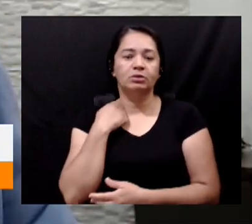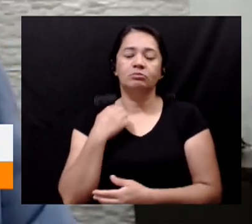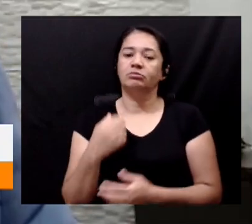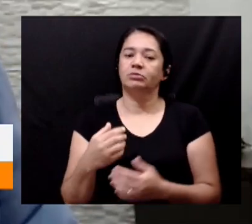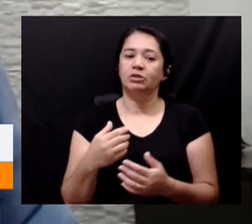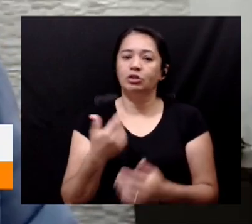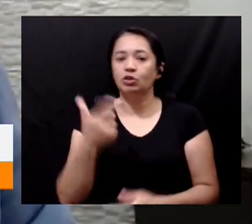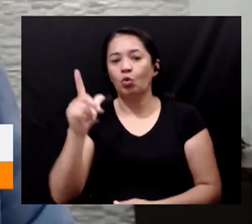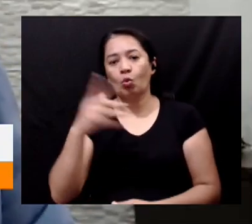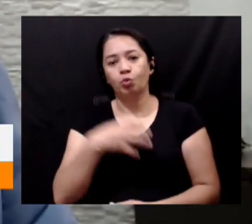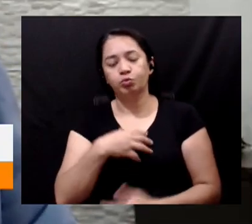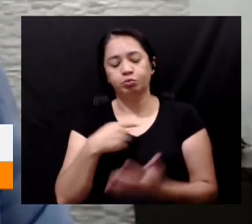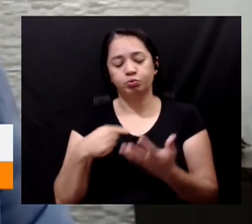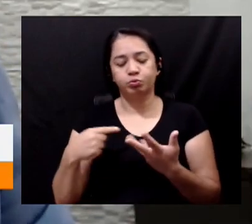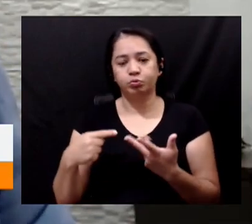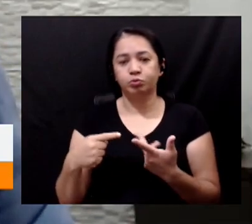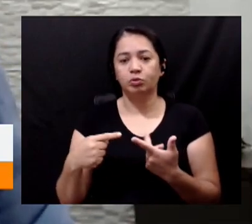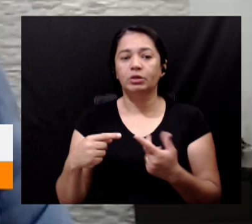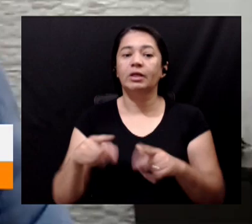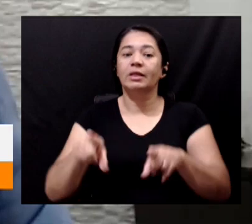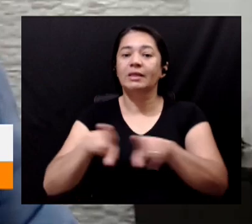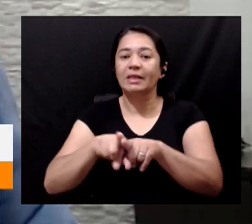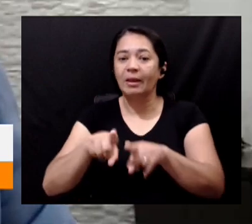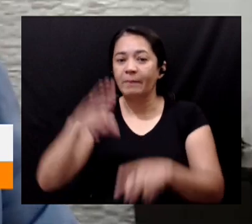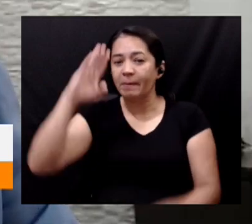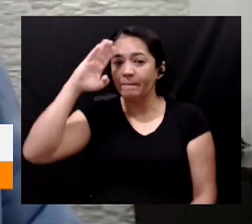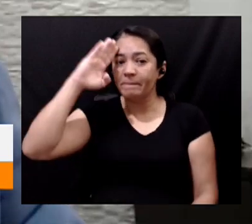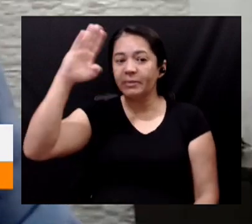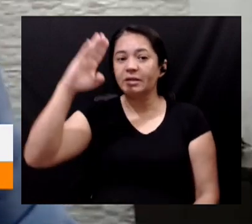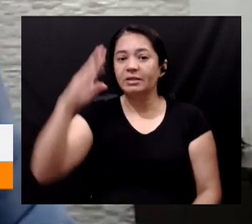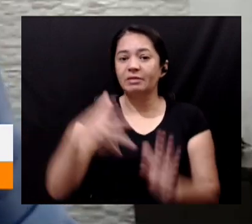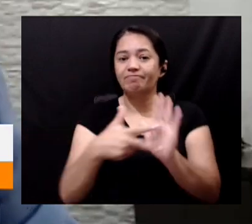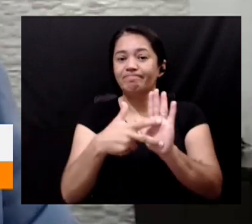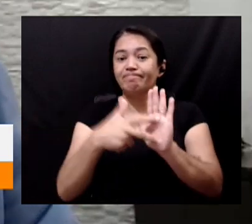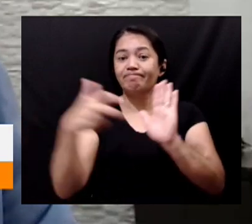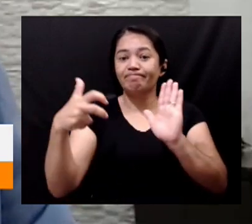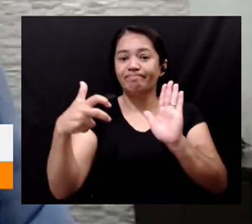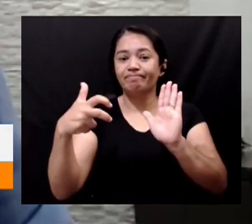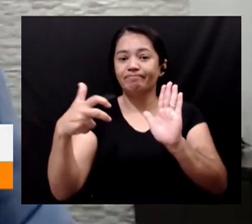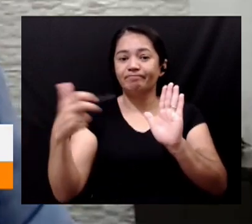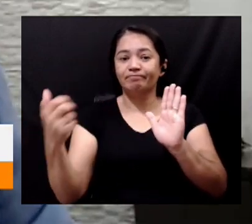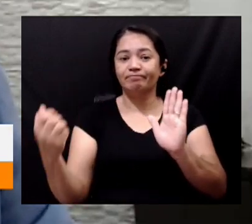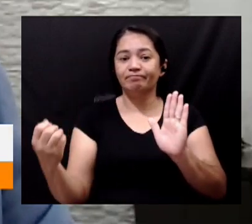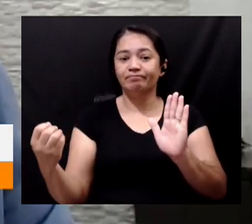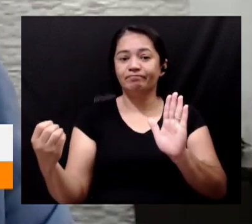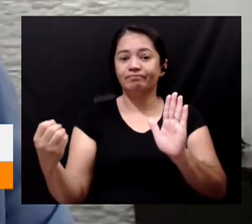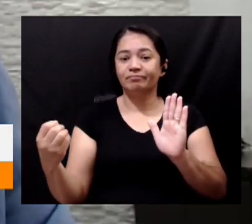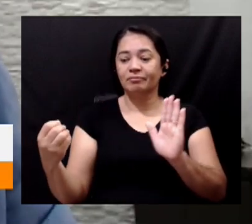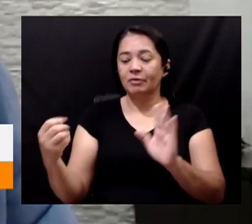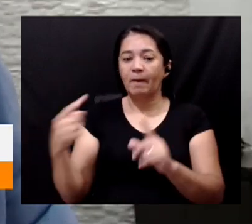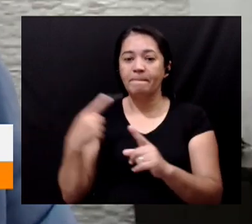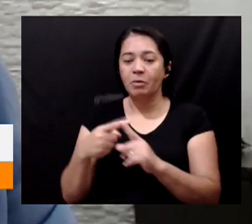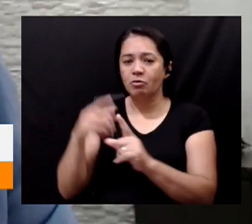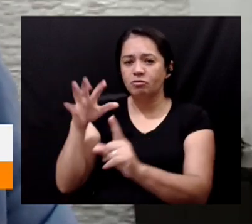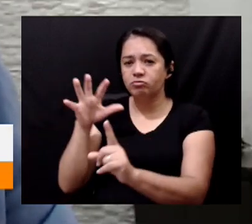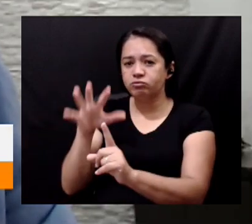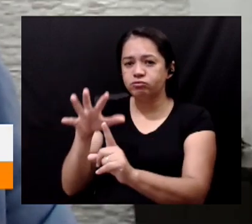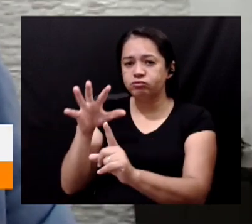na esfera civil, mas principalmente na criminal, ou seja, induzir a automutilação,